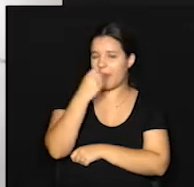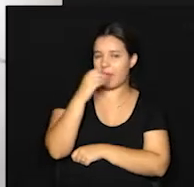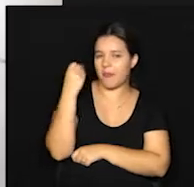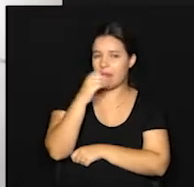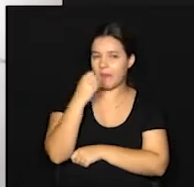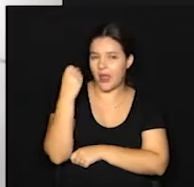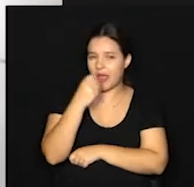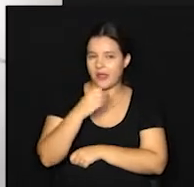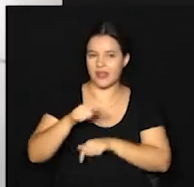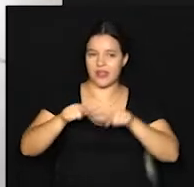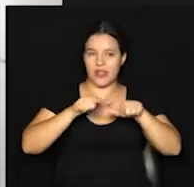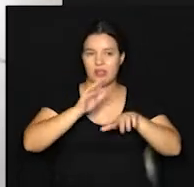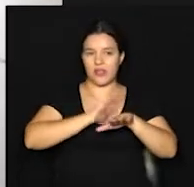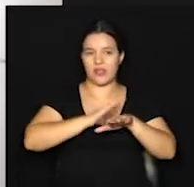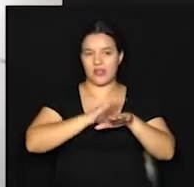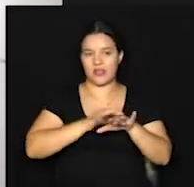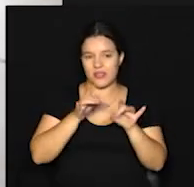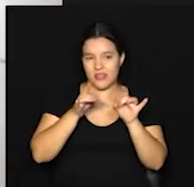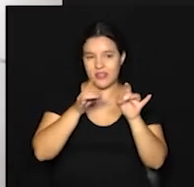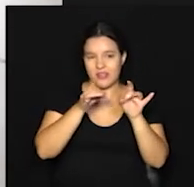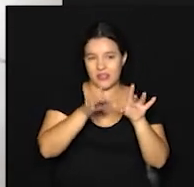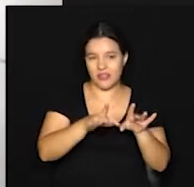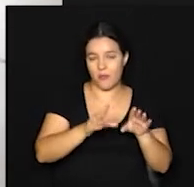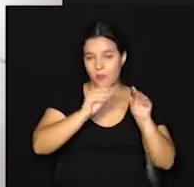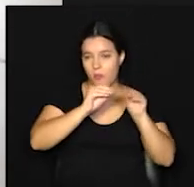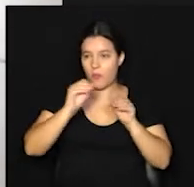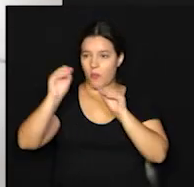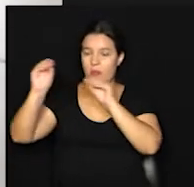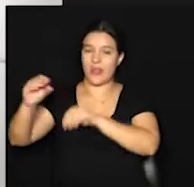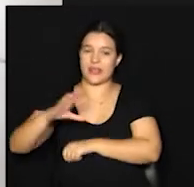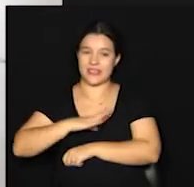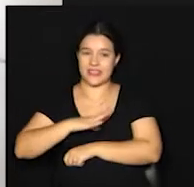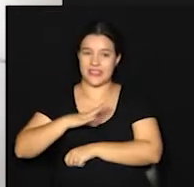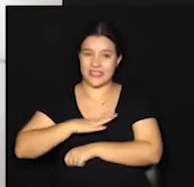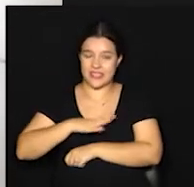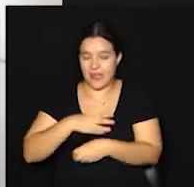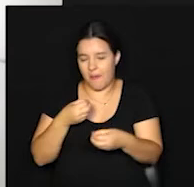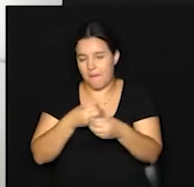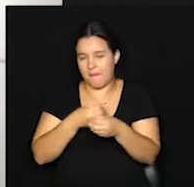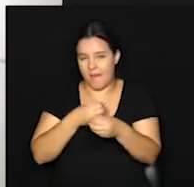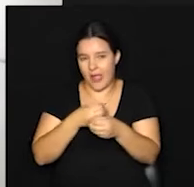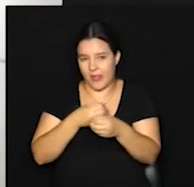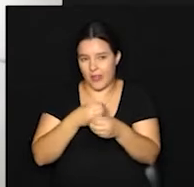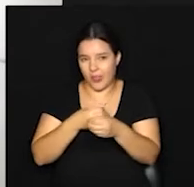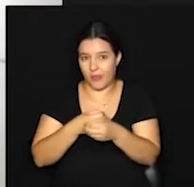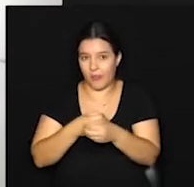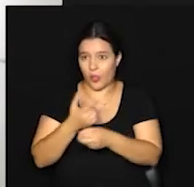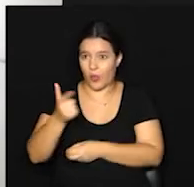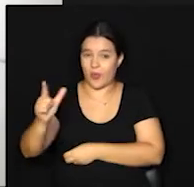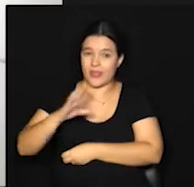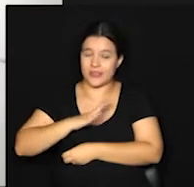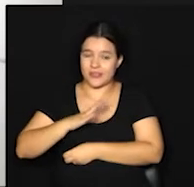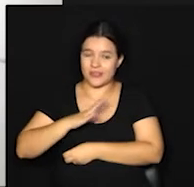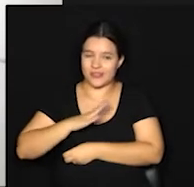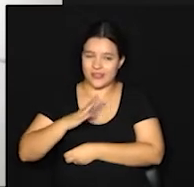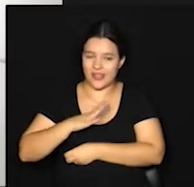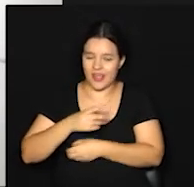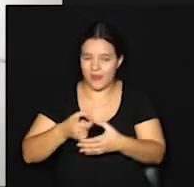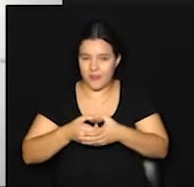deixar o meu trabalho e a viver com ele na cidade dele, que era uma cidade próxima a Barcelona, não era em Barcelona. Tá.